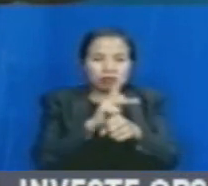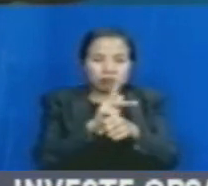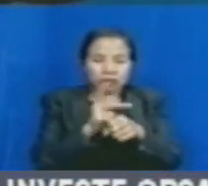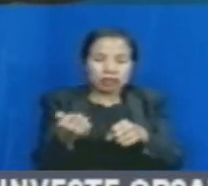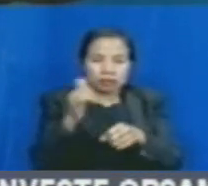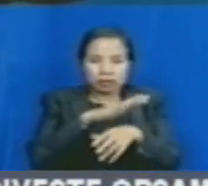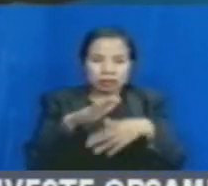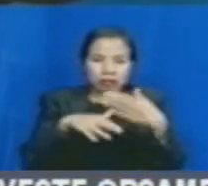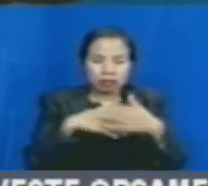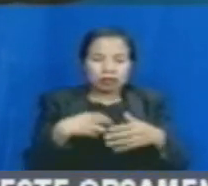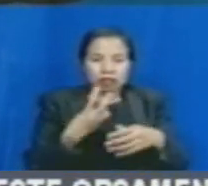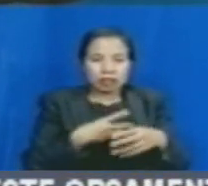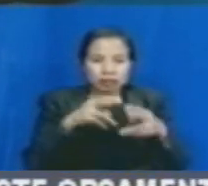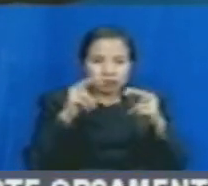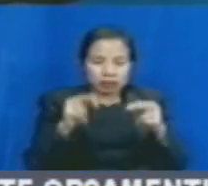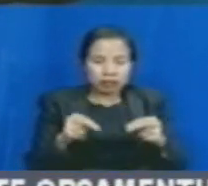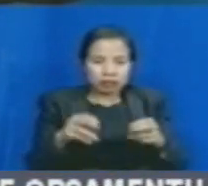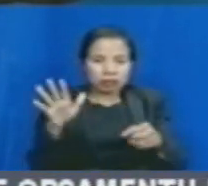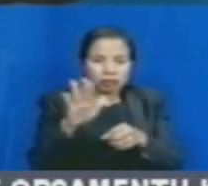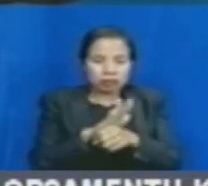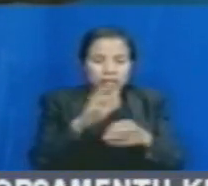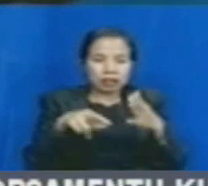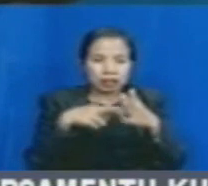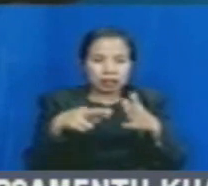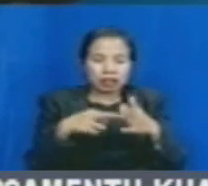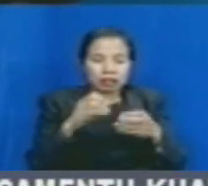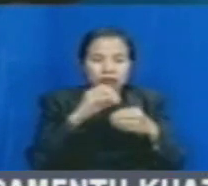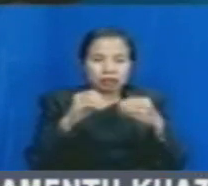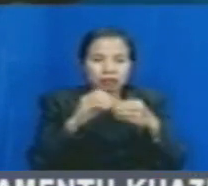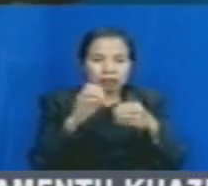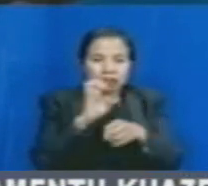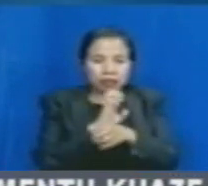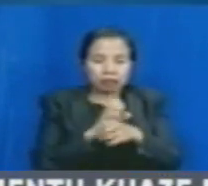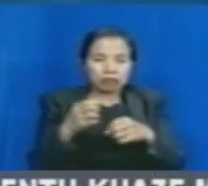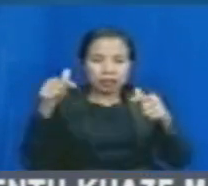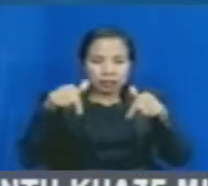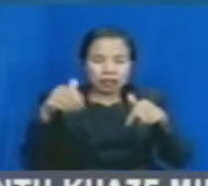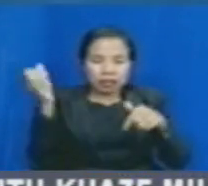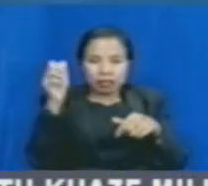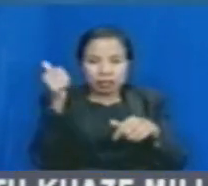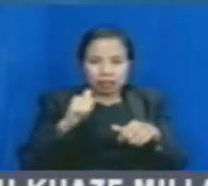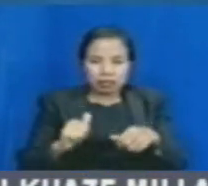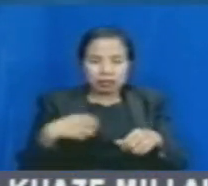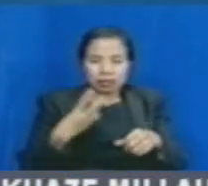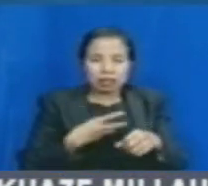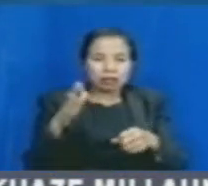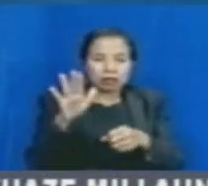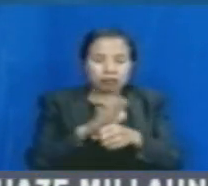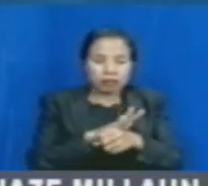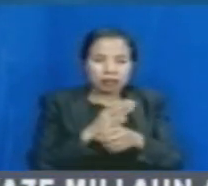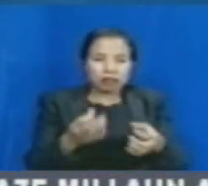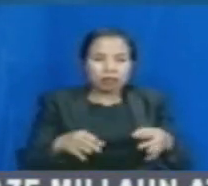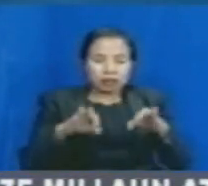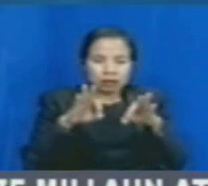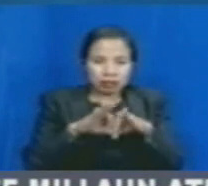te preciso a tu completa requisitos na ia pilar economia ia Ásia, né? E te completa ona ia pilar ir neve e te